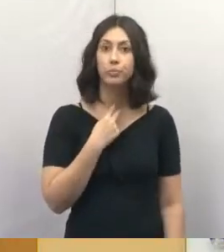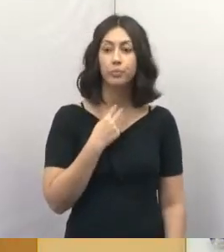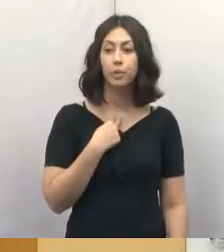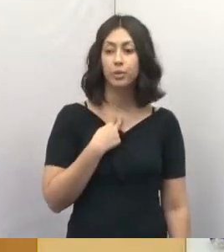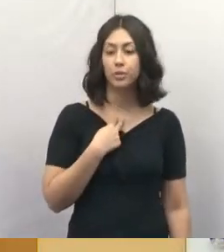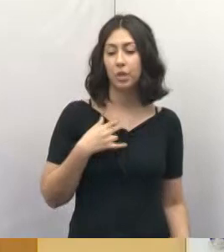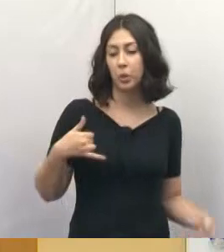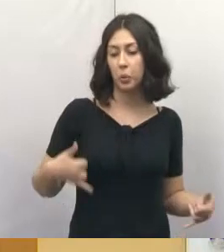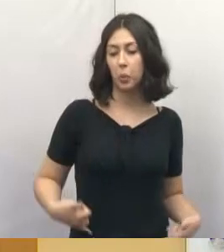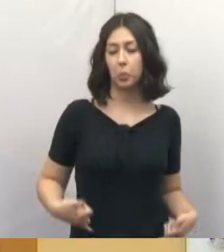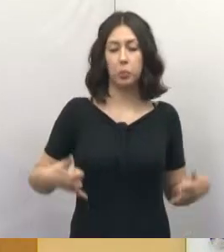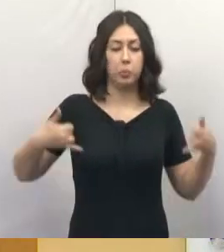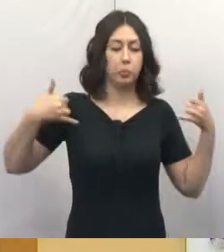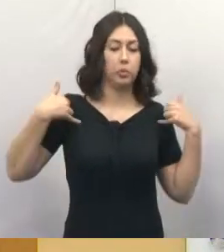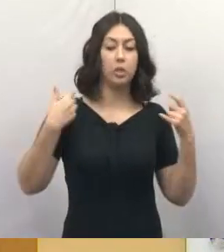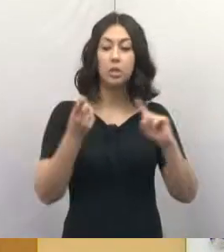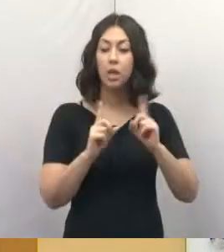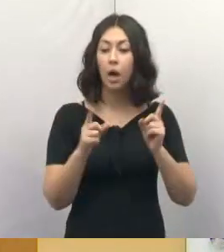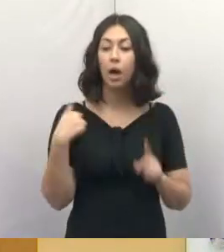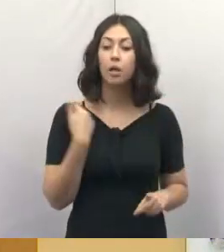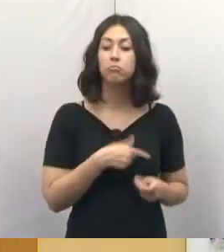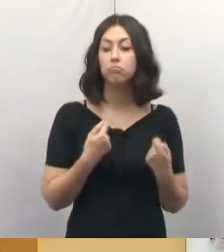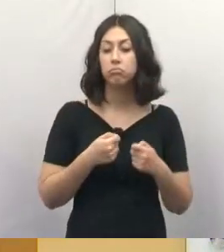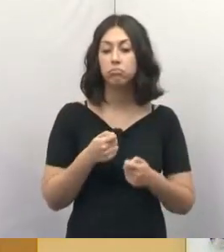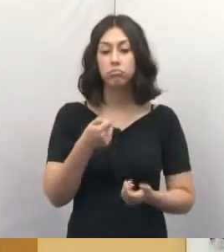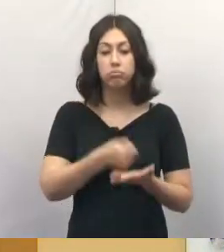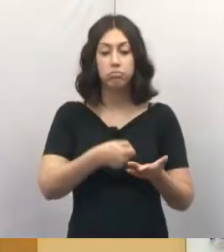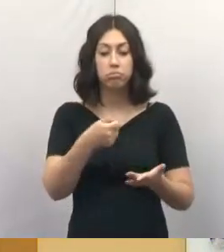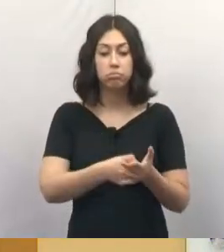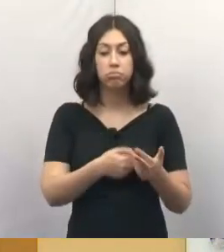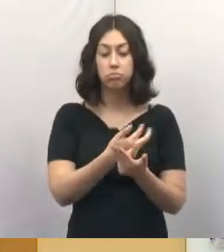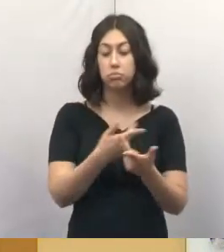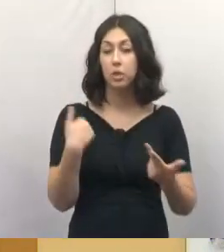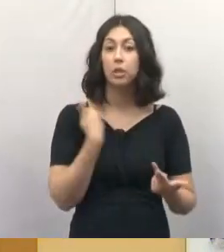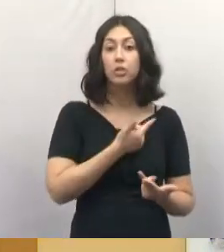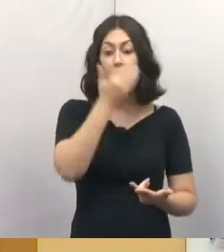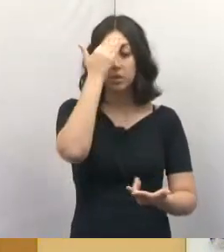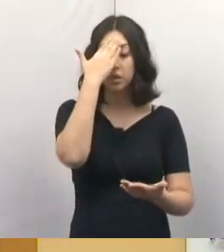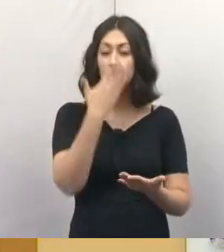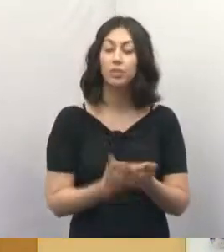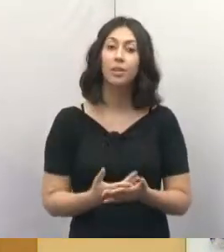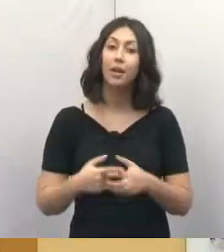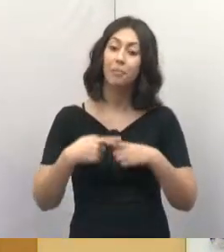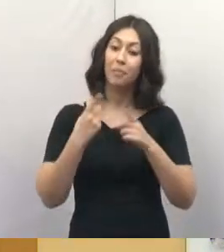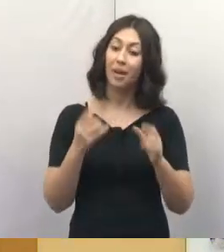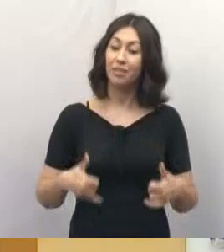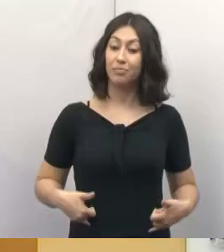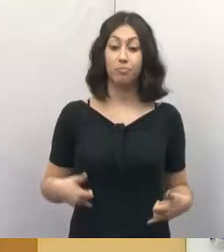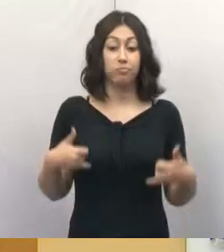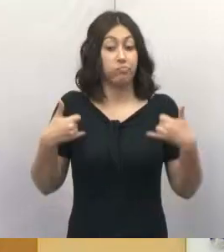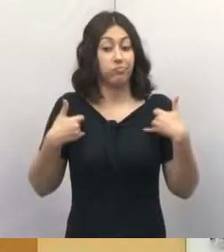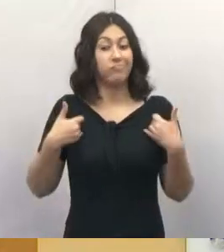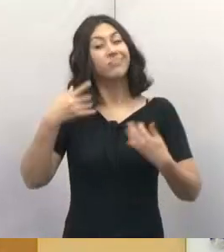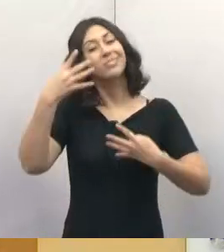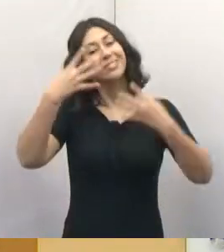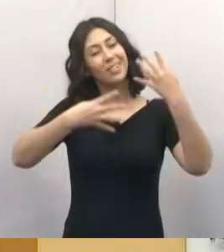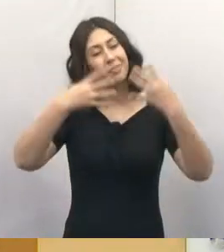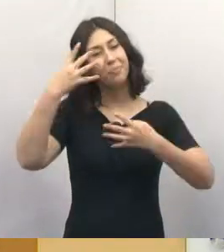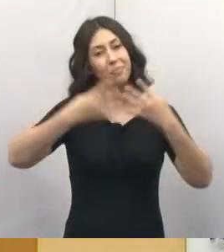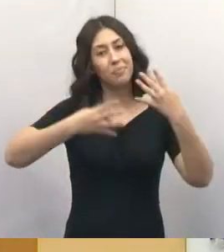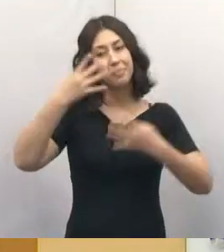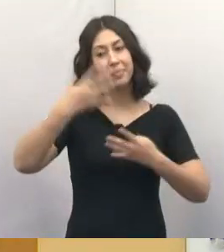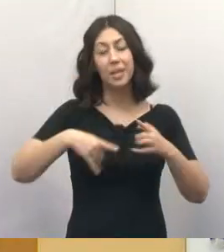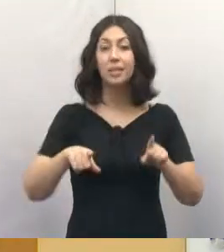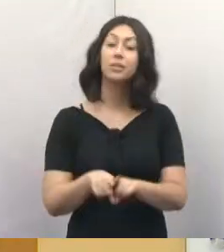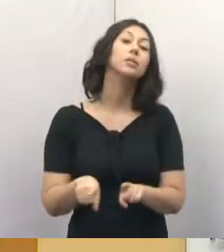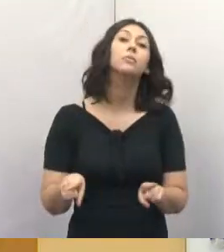nossas vaidades, nós precisamos defender aqui o que acreditamos, mas a vaidade, ela nos impede de muita coisa, inclusive